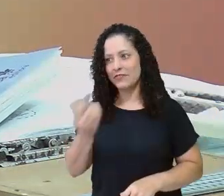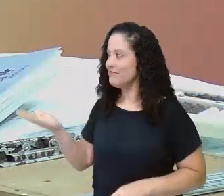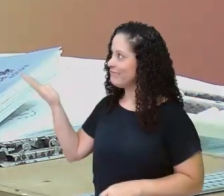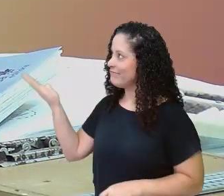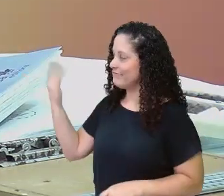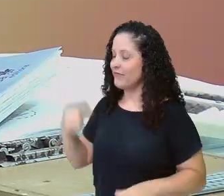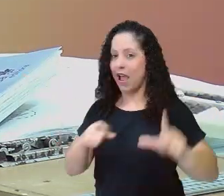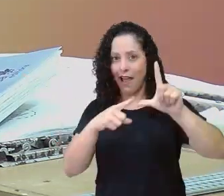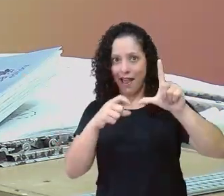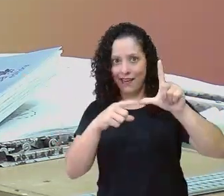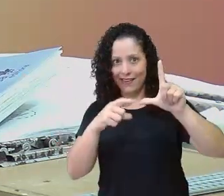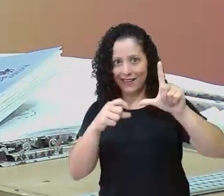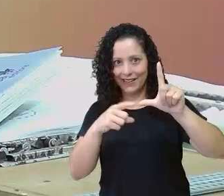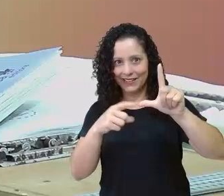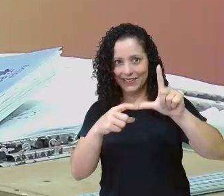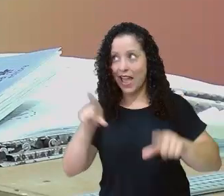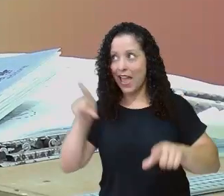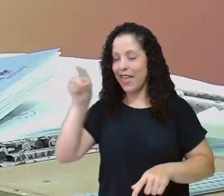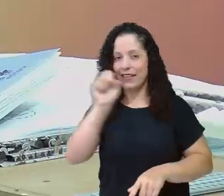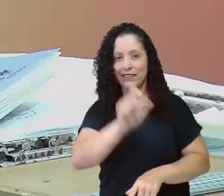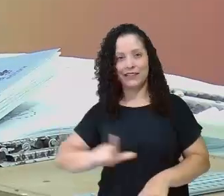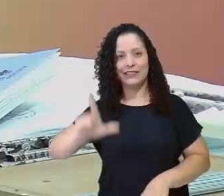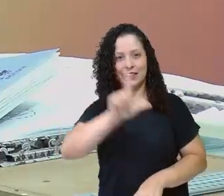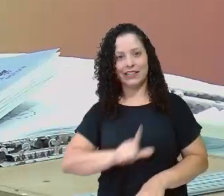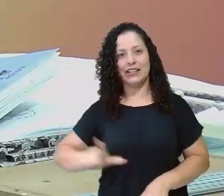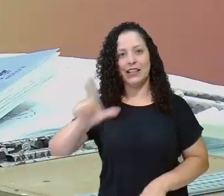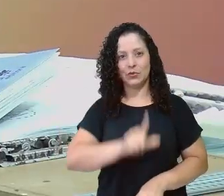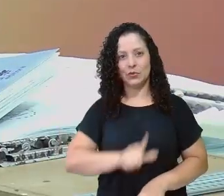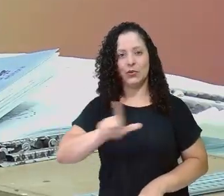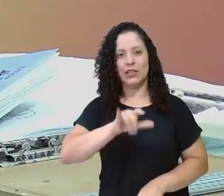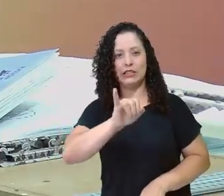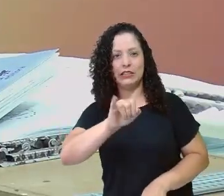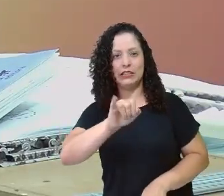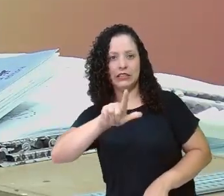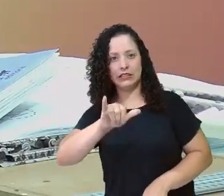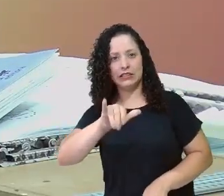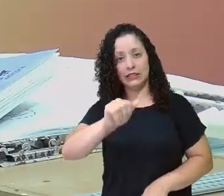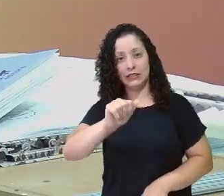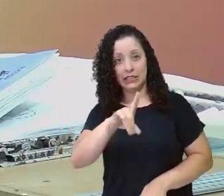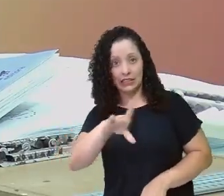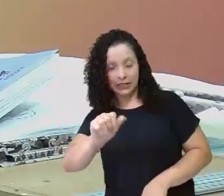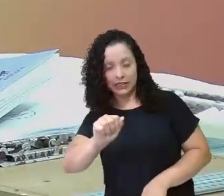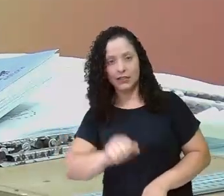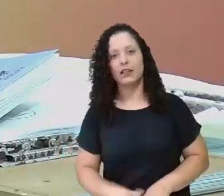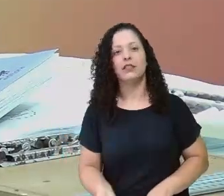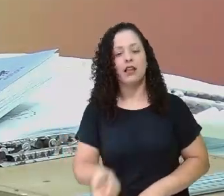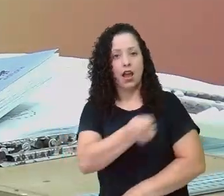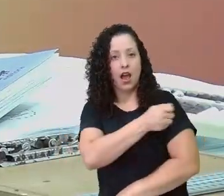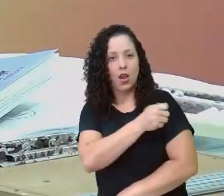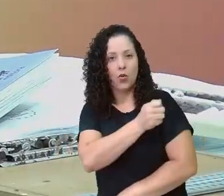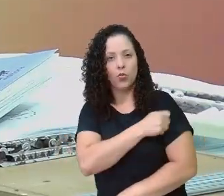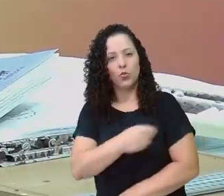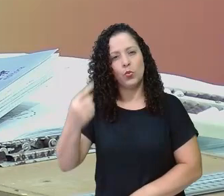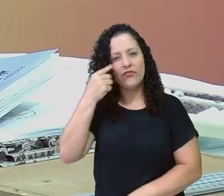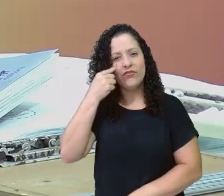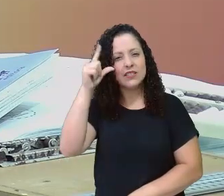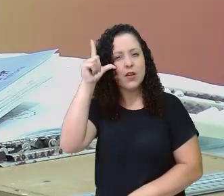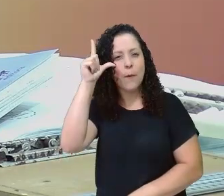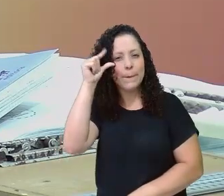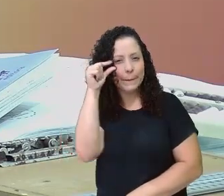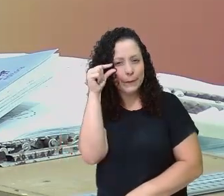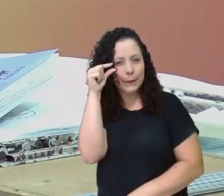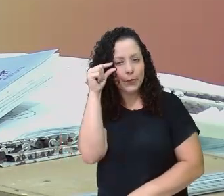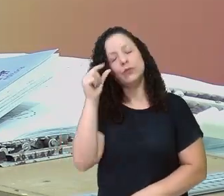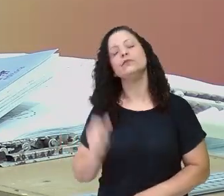Então, esse é um livro de literatura, a Ilíada, para o estudante com baixa visão acessar, fazer a sua